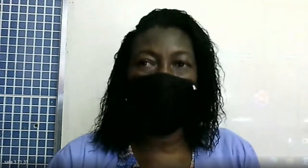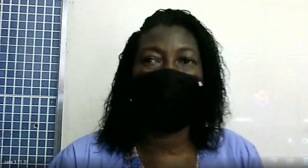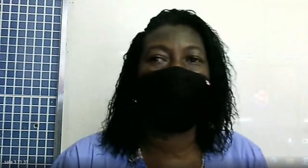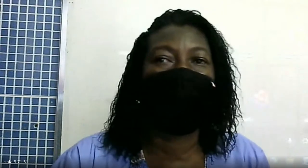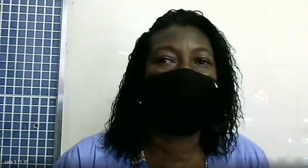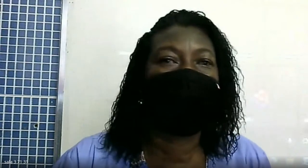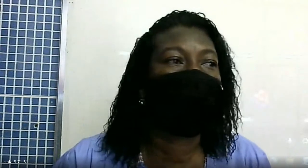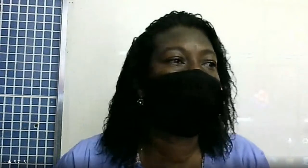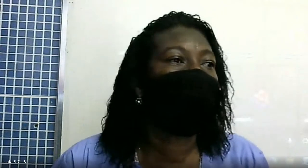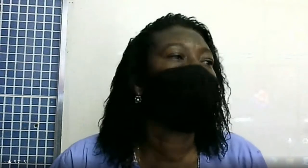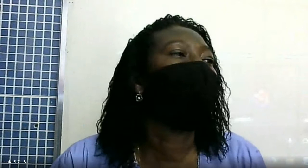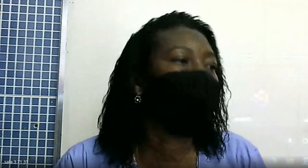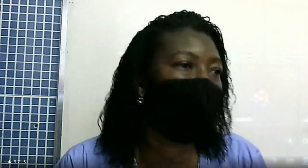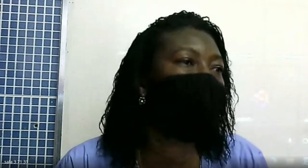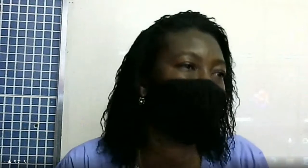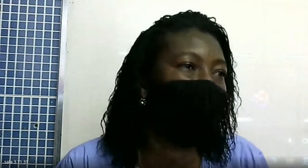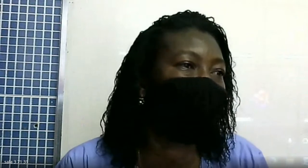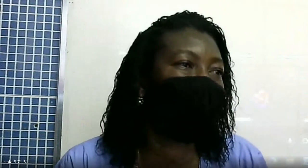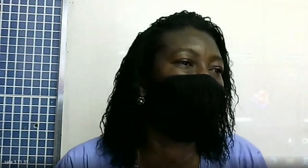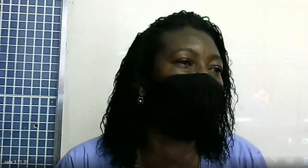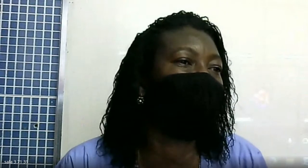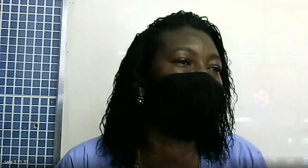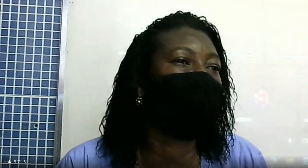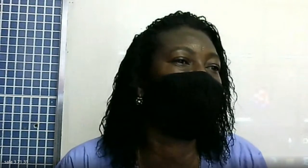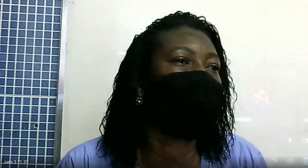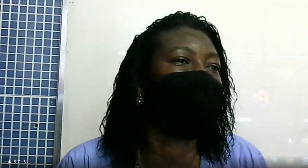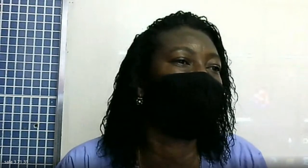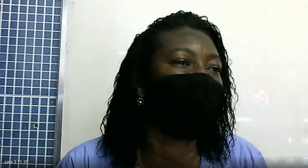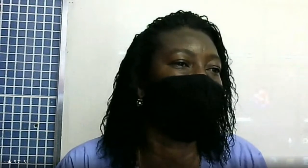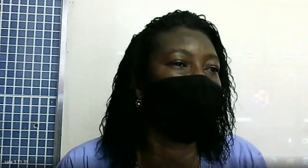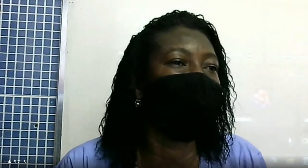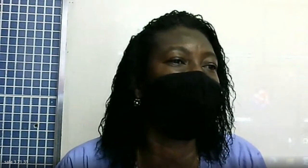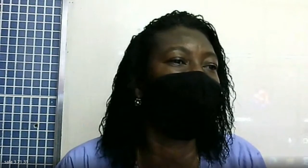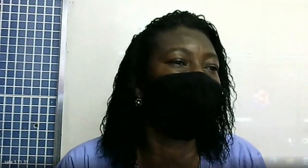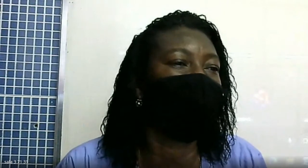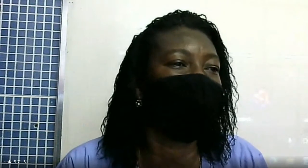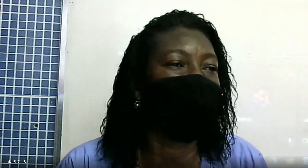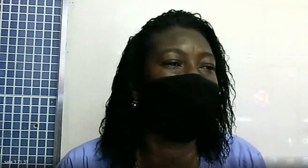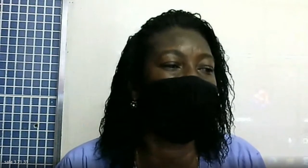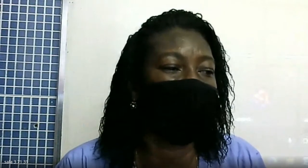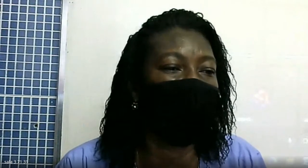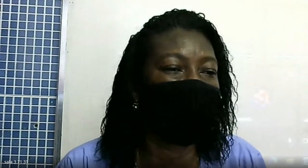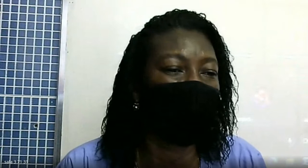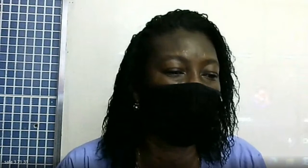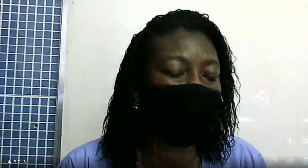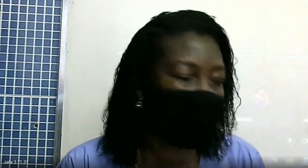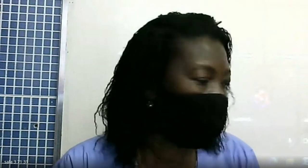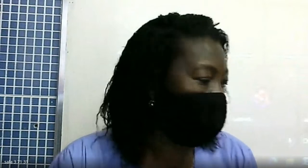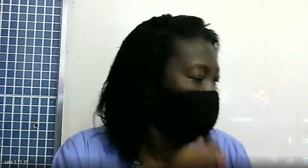se... Guarda o óculos, tá? Senão vou ter que deixar na coordenação, aí na hora de ir embora você pega, tá, minha